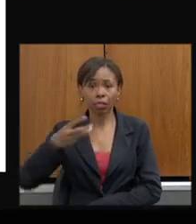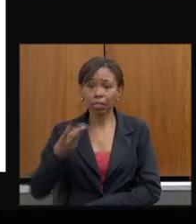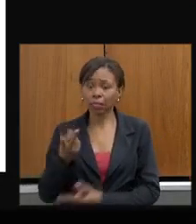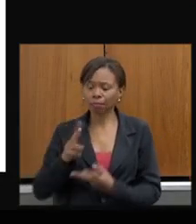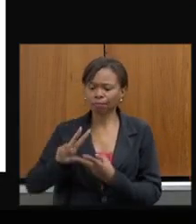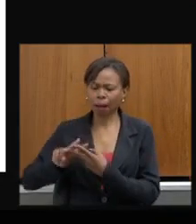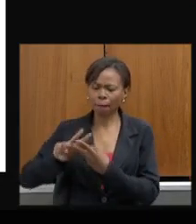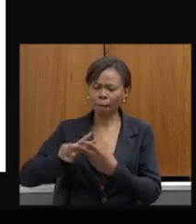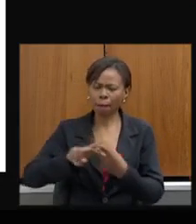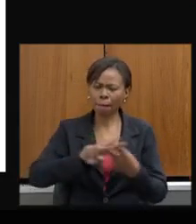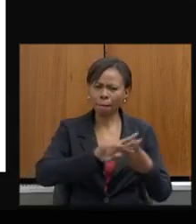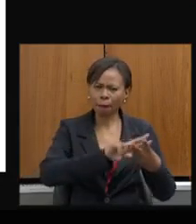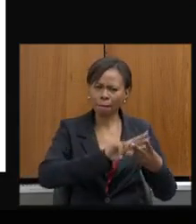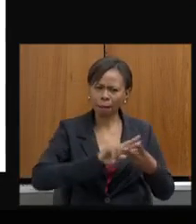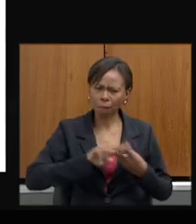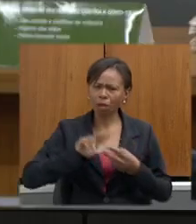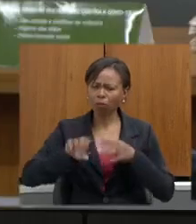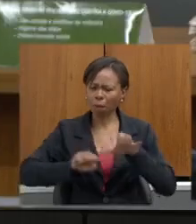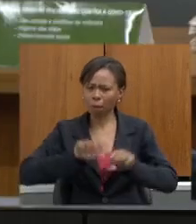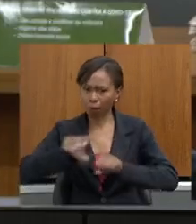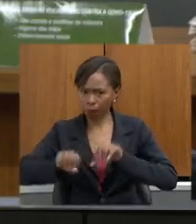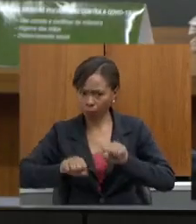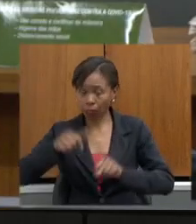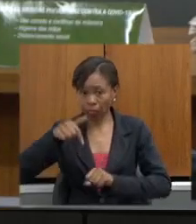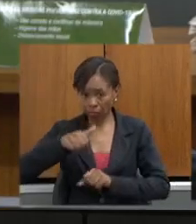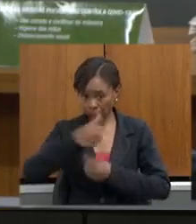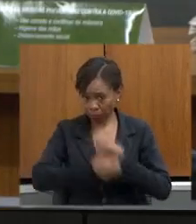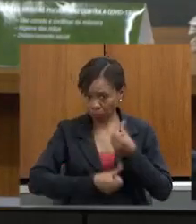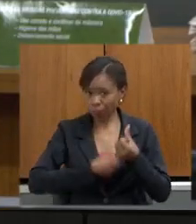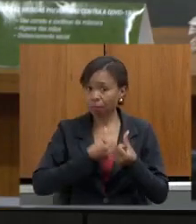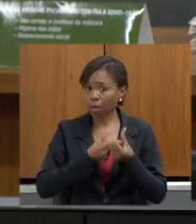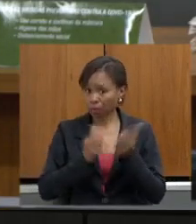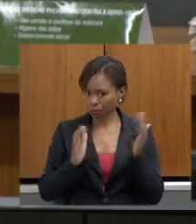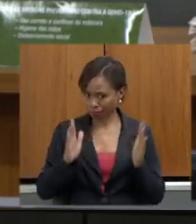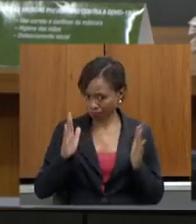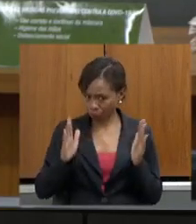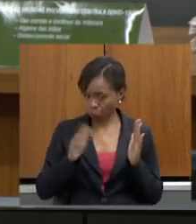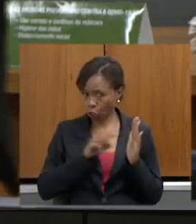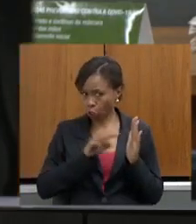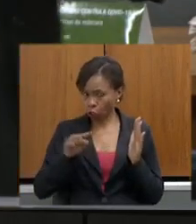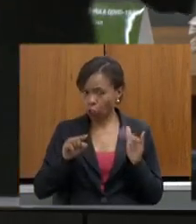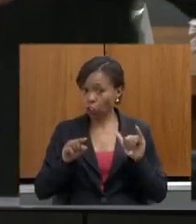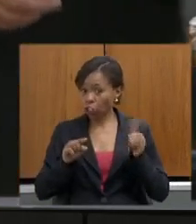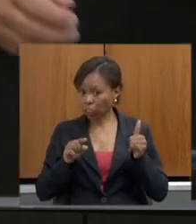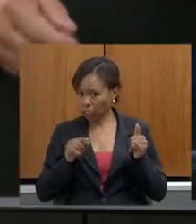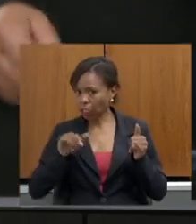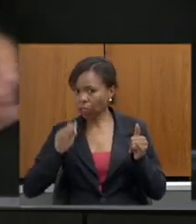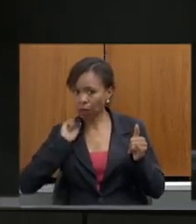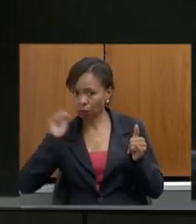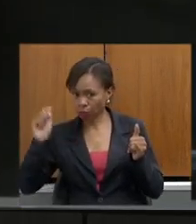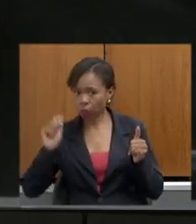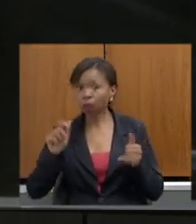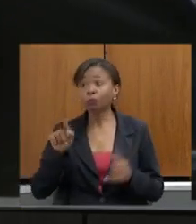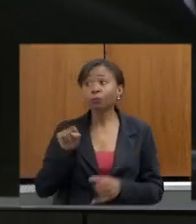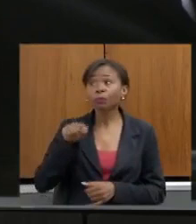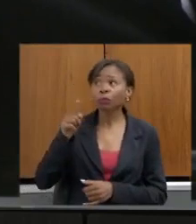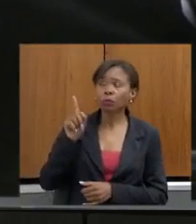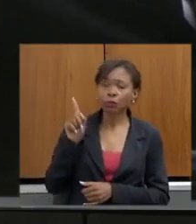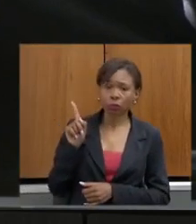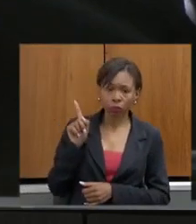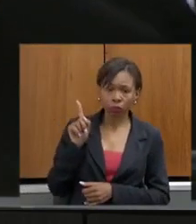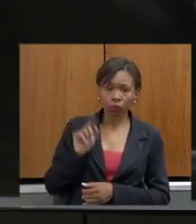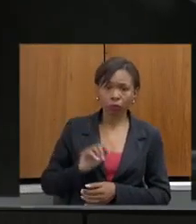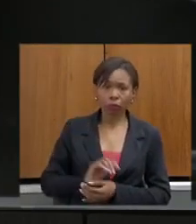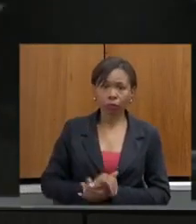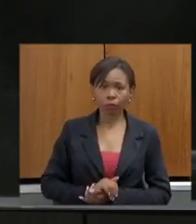prisões e apreensões nesse semestre chamar atenção Para lâmina subsequente pode